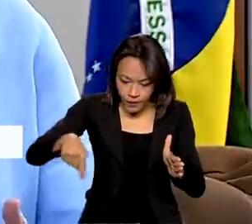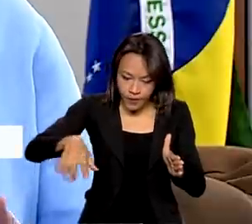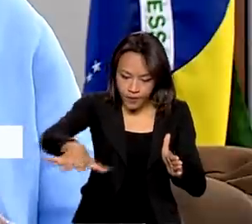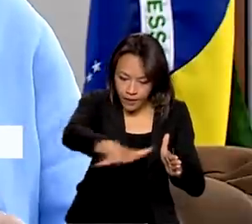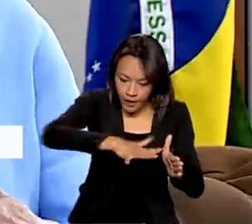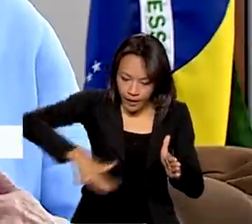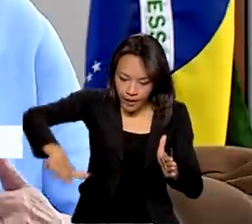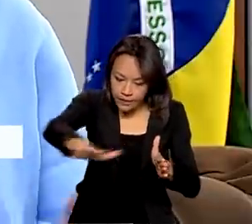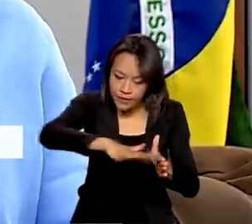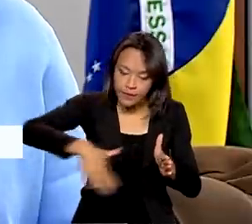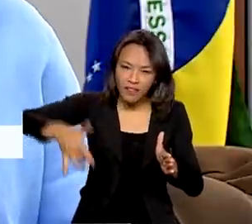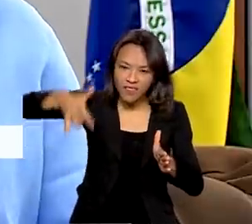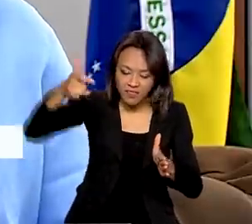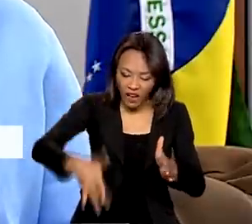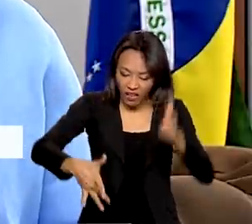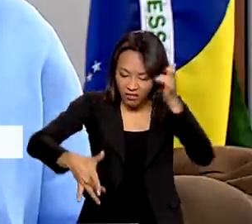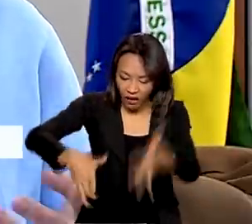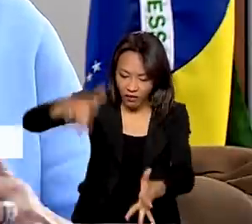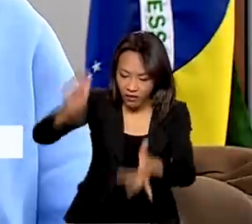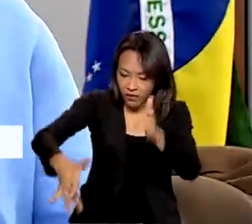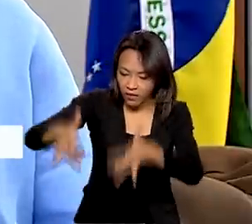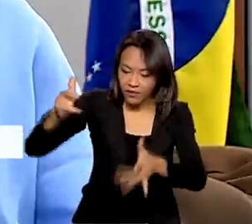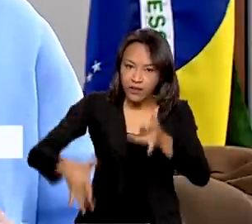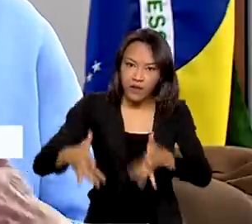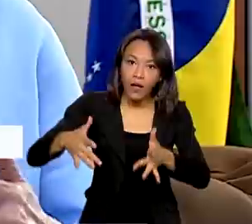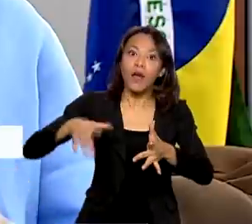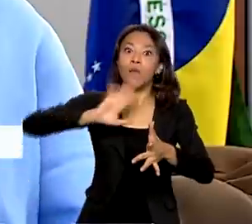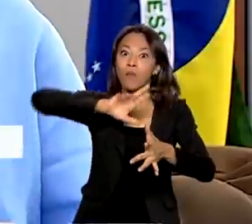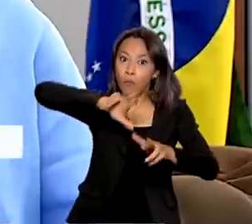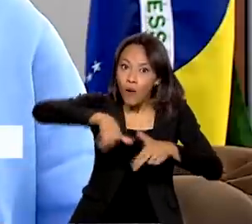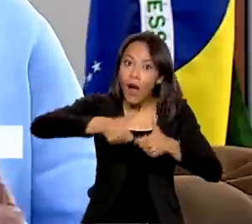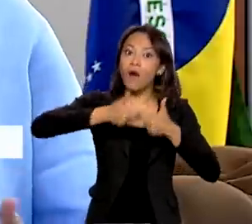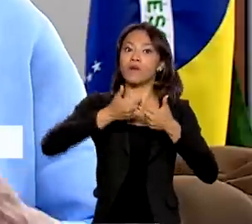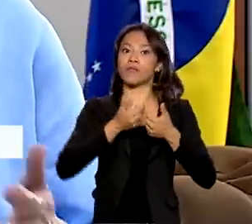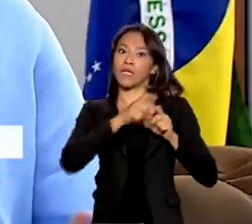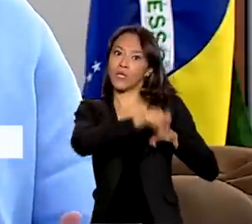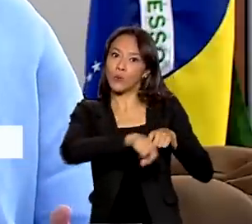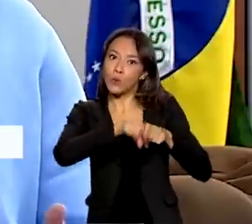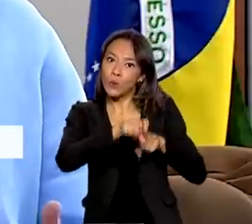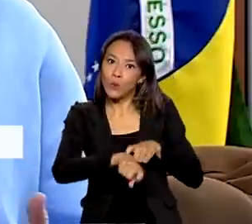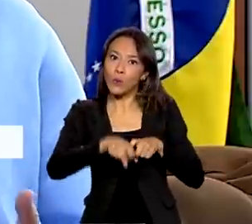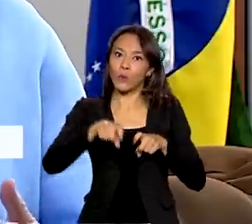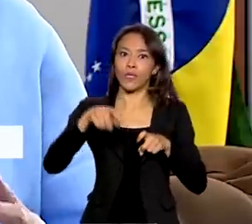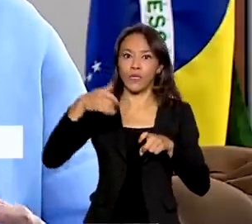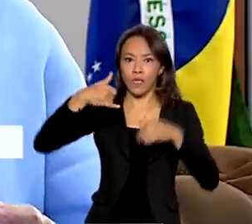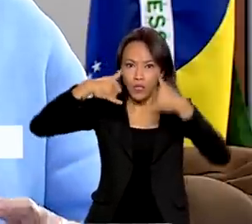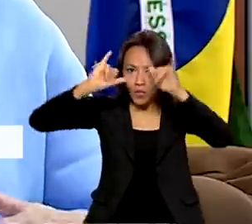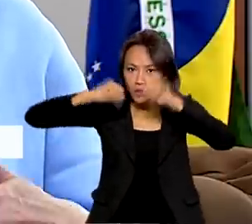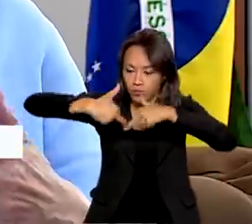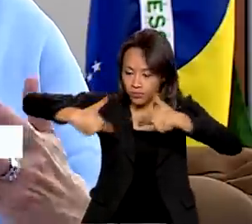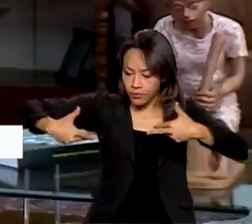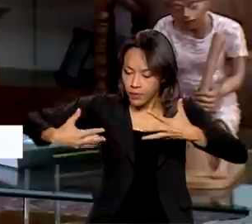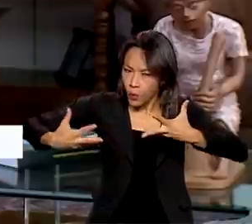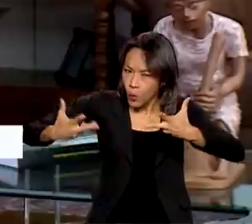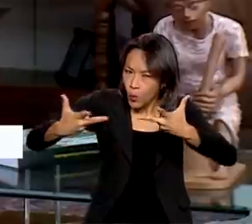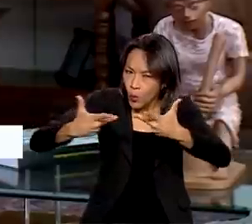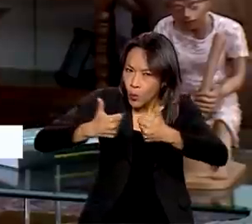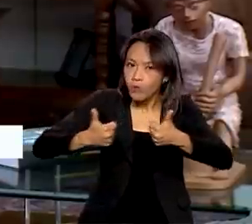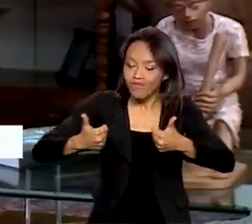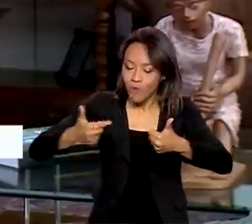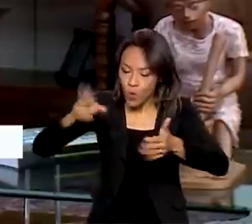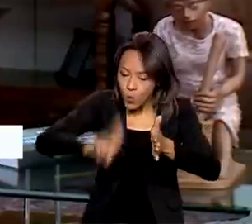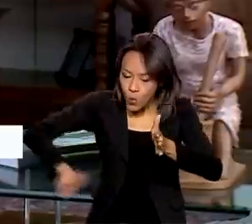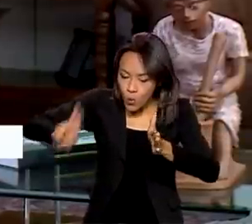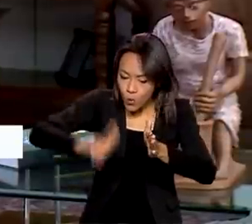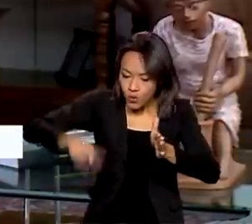renovação de áreas que estão degradadas e que através da Agricultura indo uma pecuária mais e coloca uma